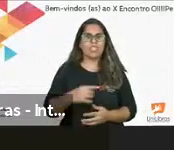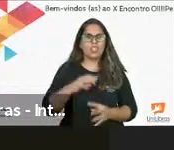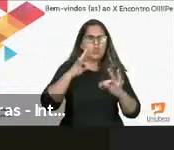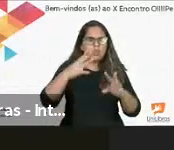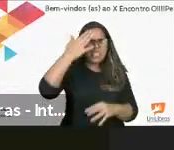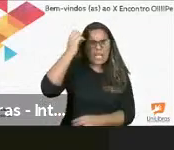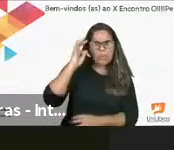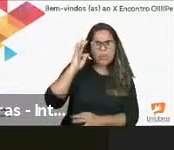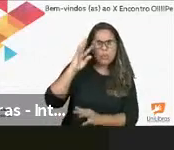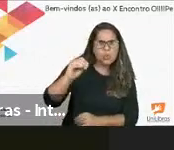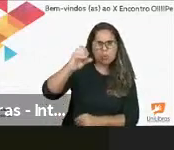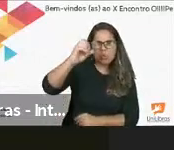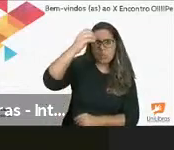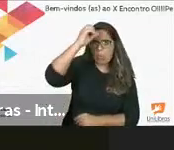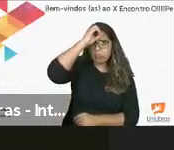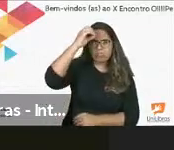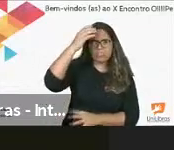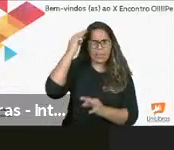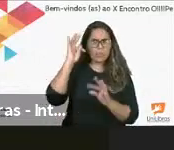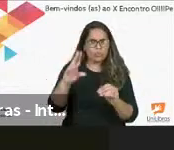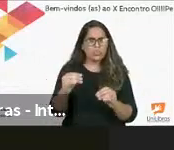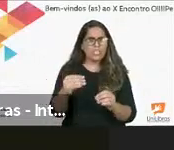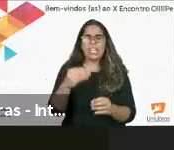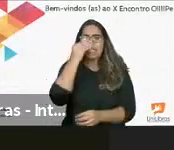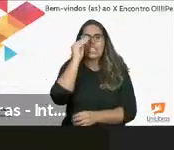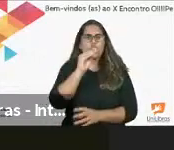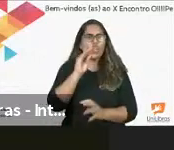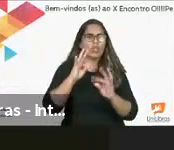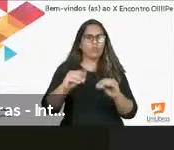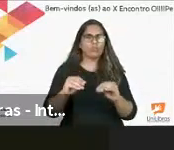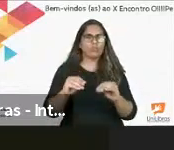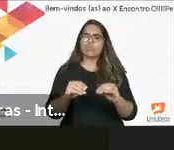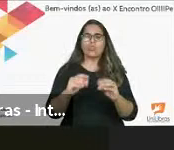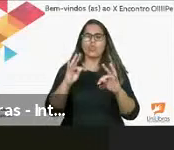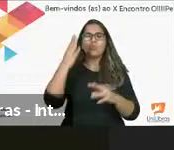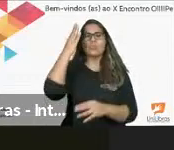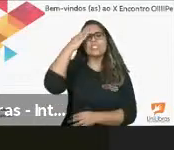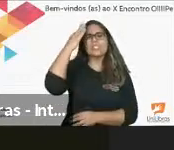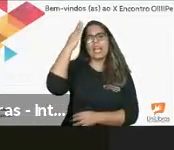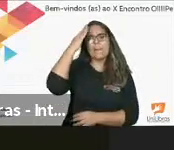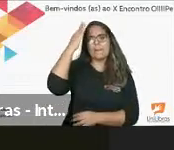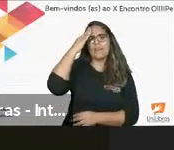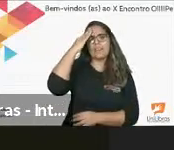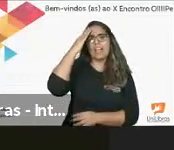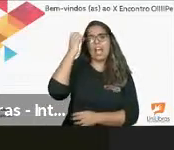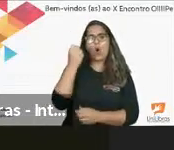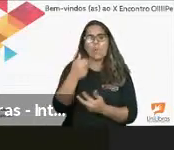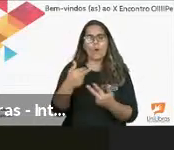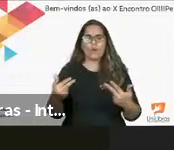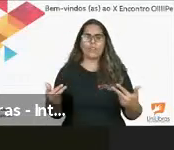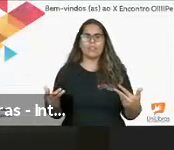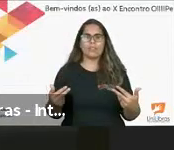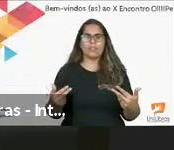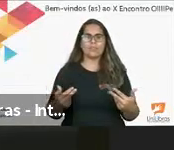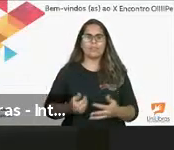tudo. Ninguém ignora tudo. Todo mundo sabe alguma coisa.